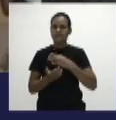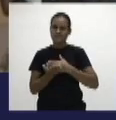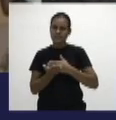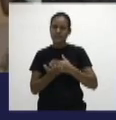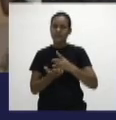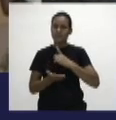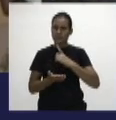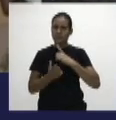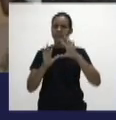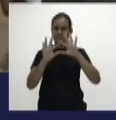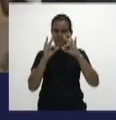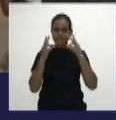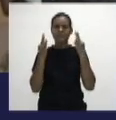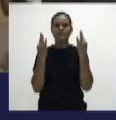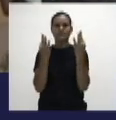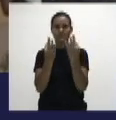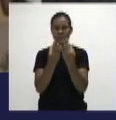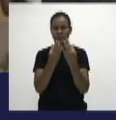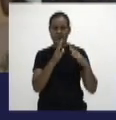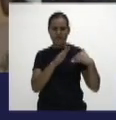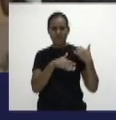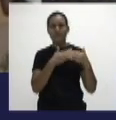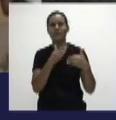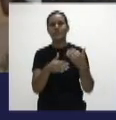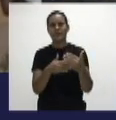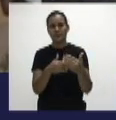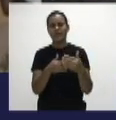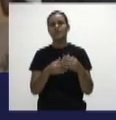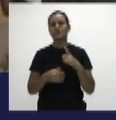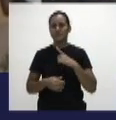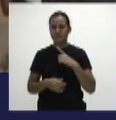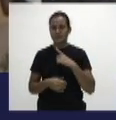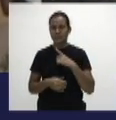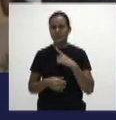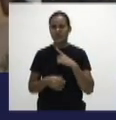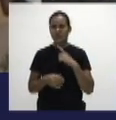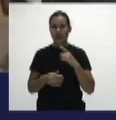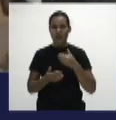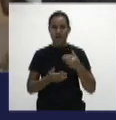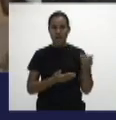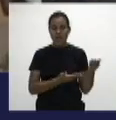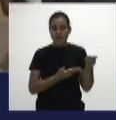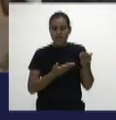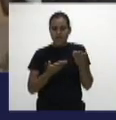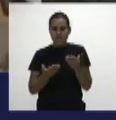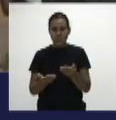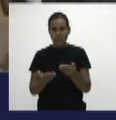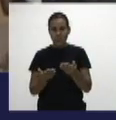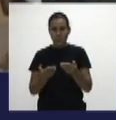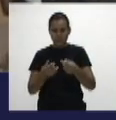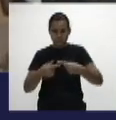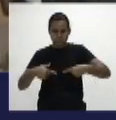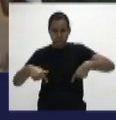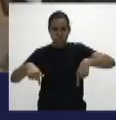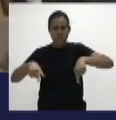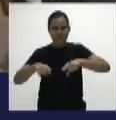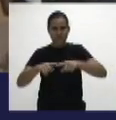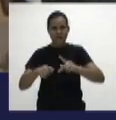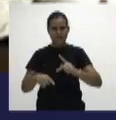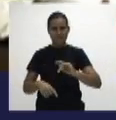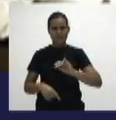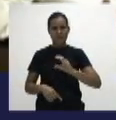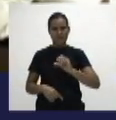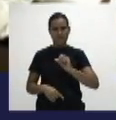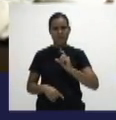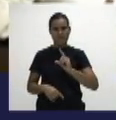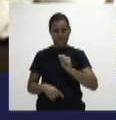palhaços que já atuavam em circo há muito tempo né de famílias tradicionais cências acabaram indo e levando praticamente o picadeiro para